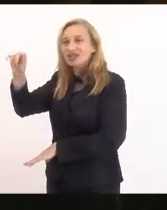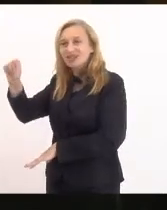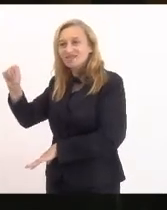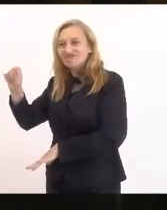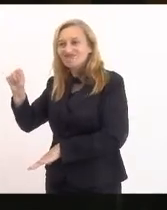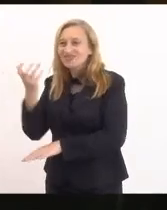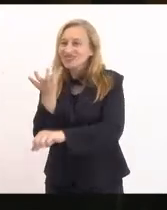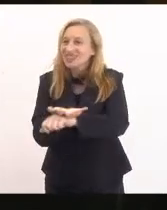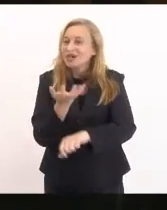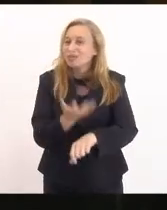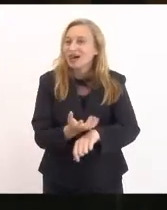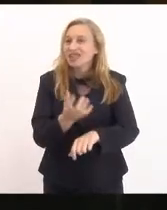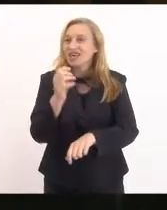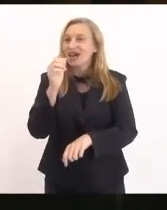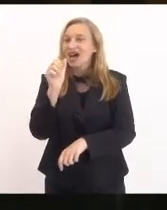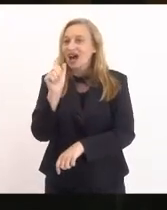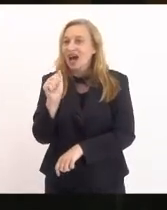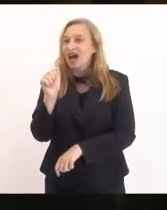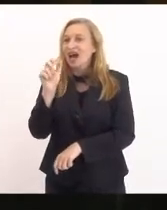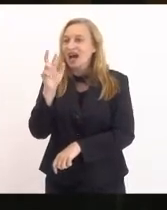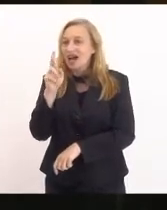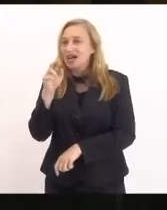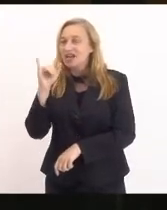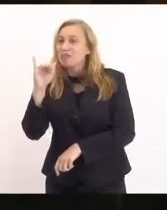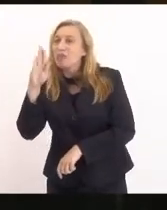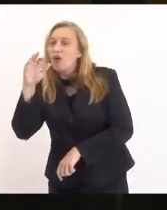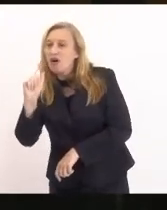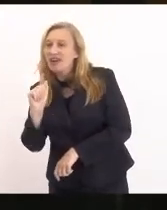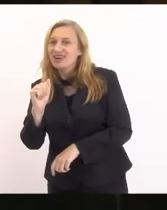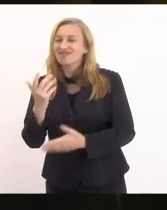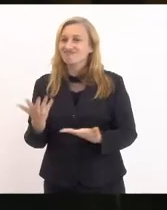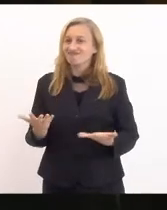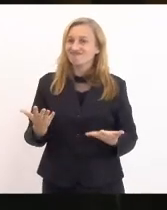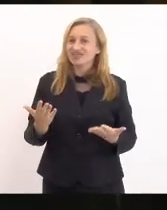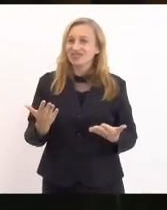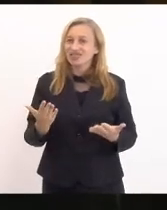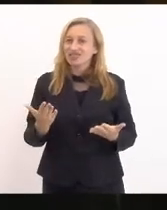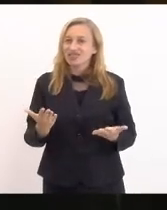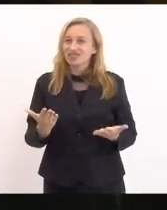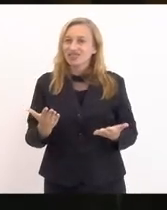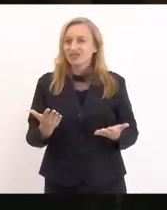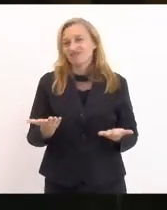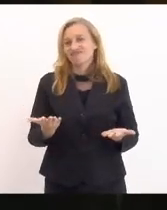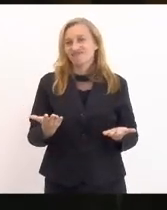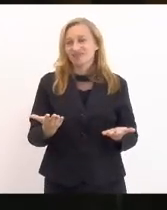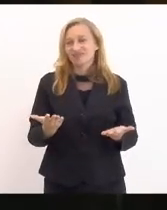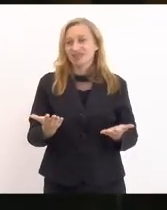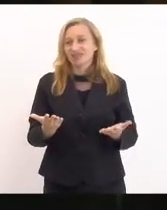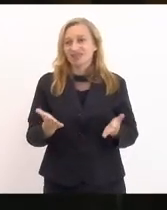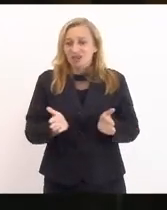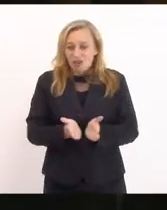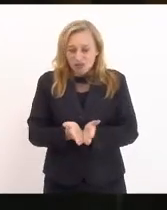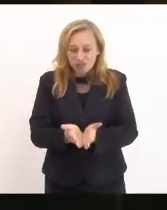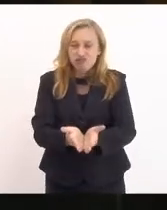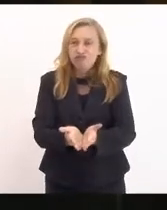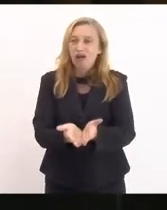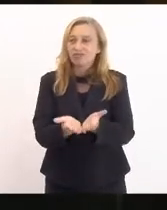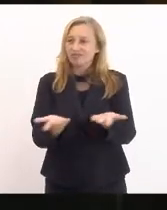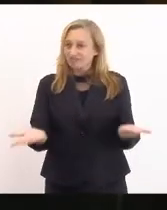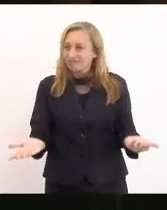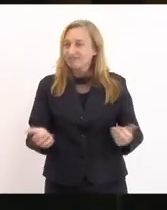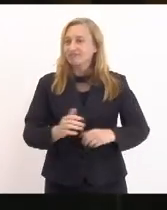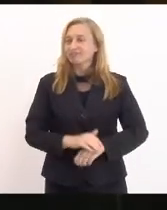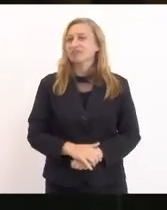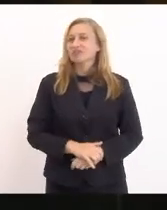na Praça da Ariboia, diante da estação das Barcas. Há